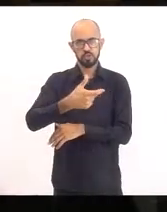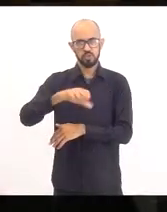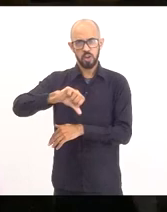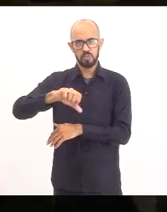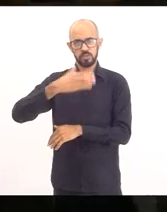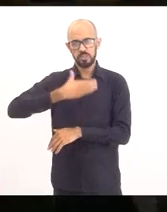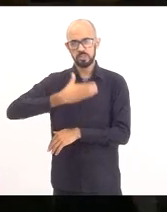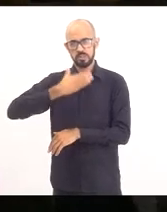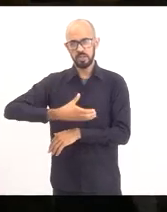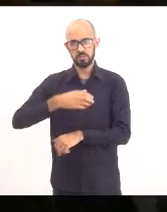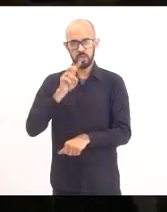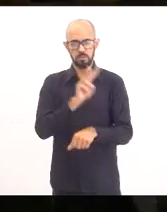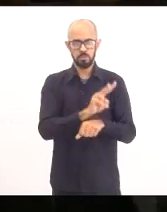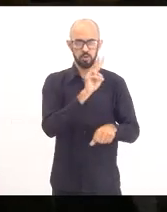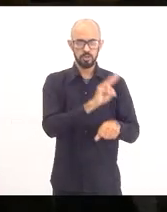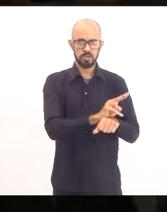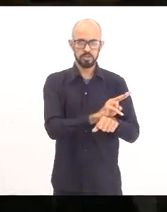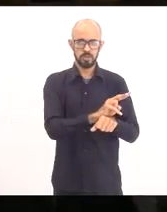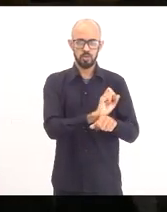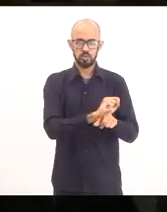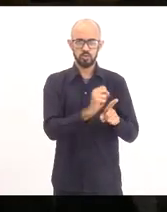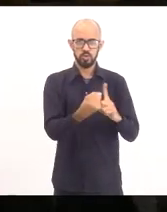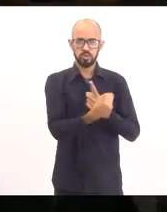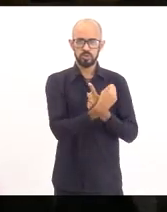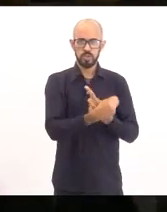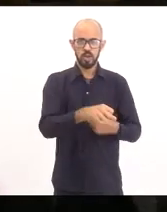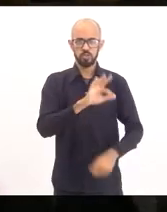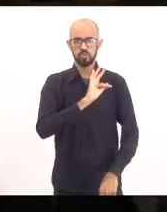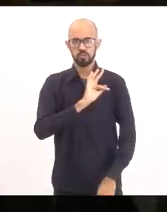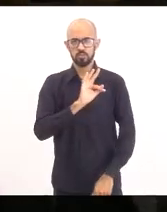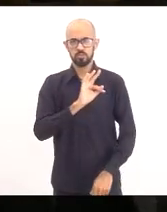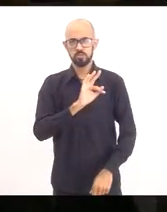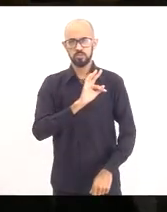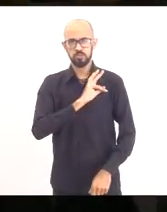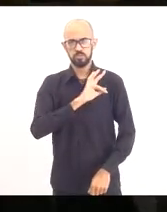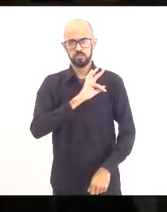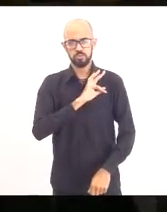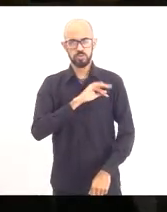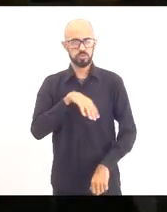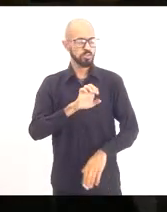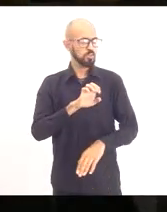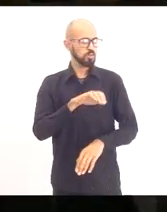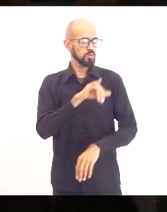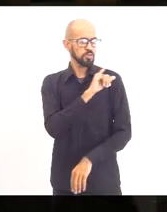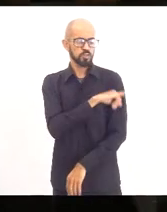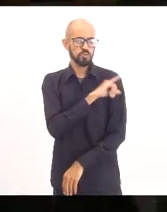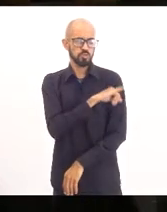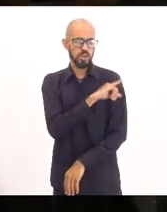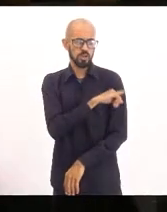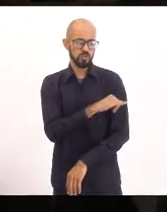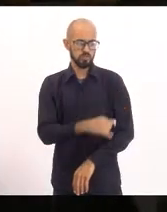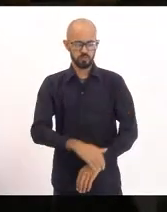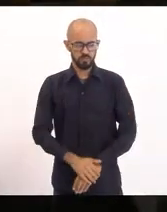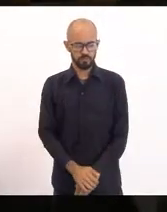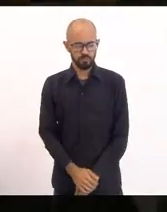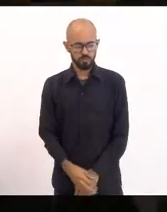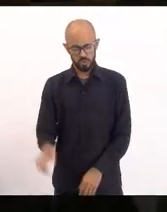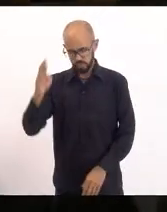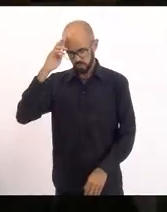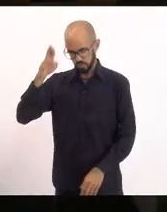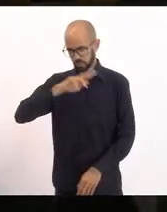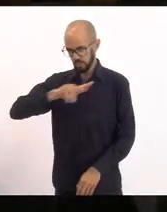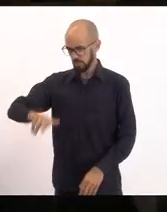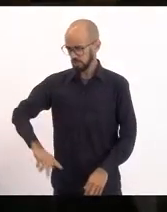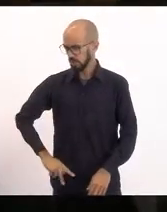sistema de proteção social dos militares do Estado do Rio de Janeiro. Senhor presidente,